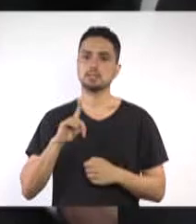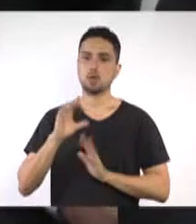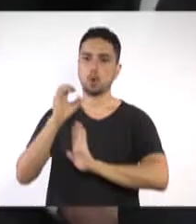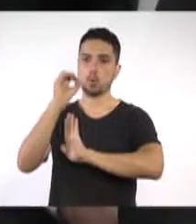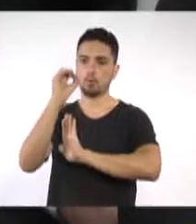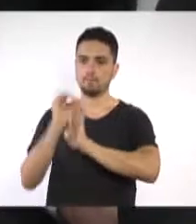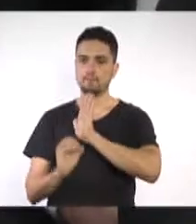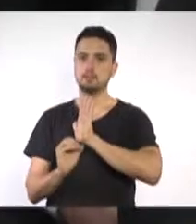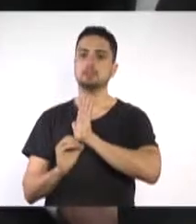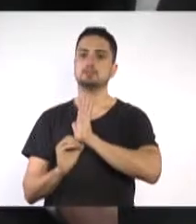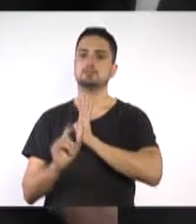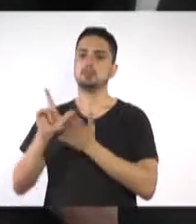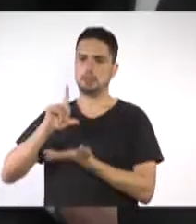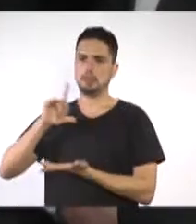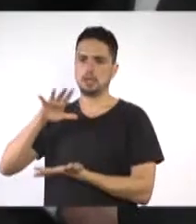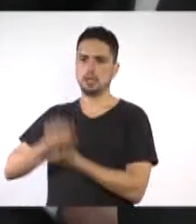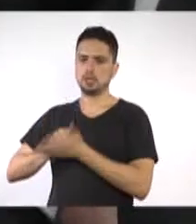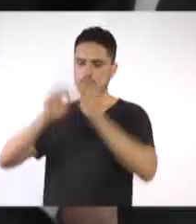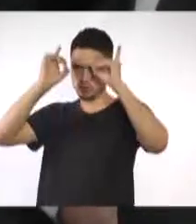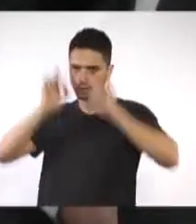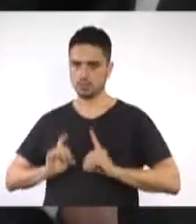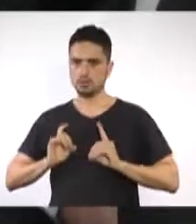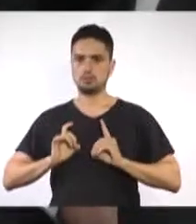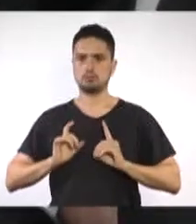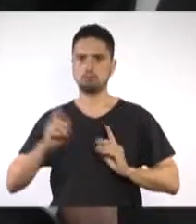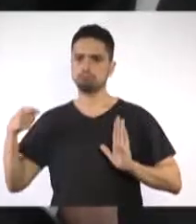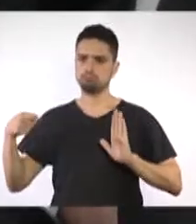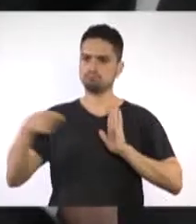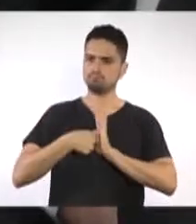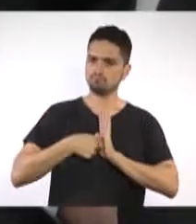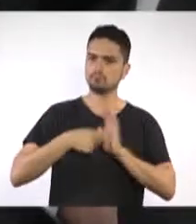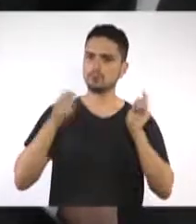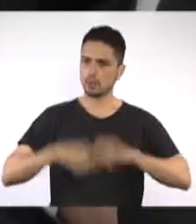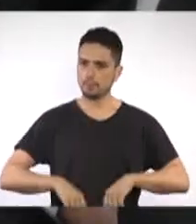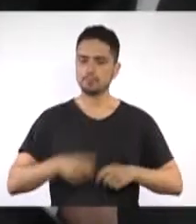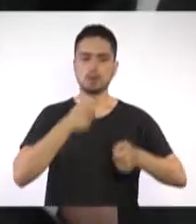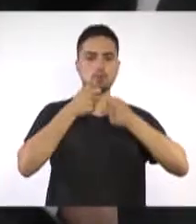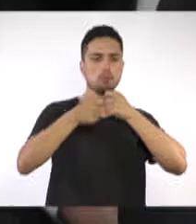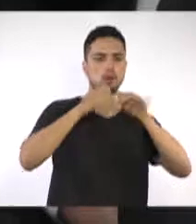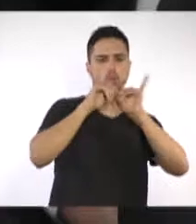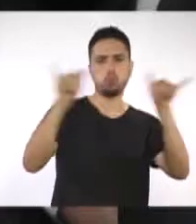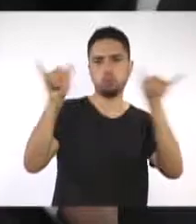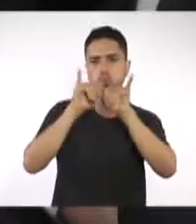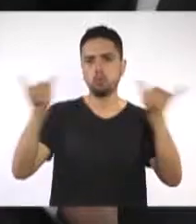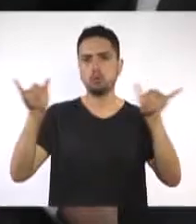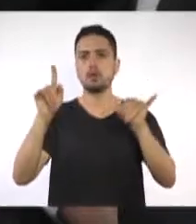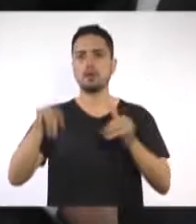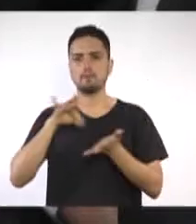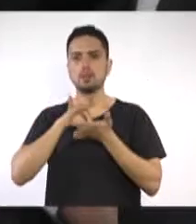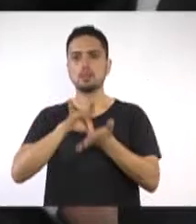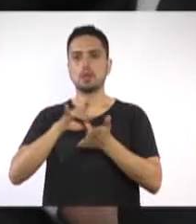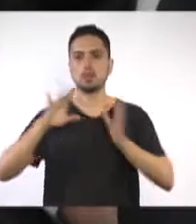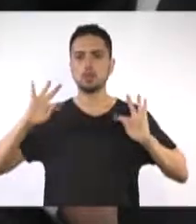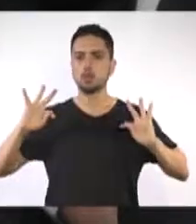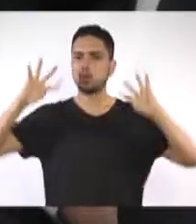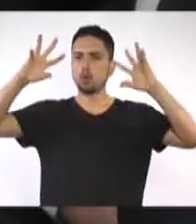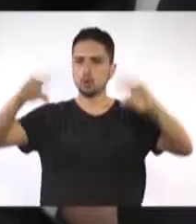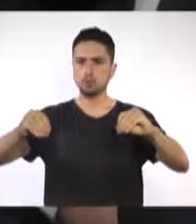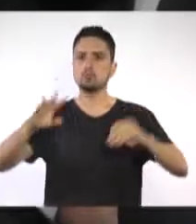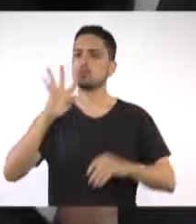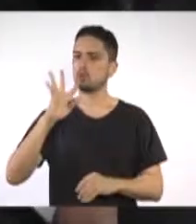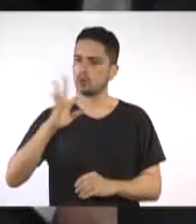fato é um fato notório, foi amplamente divulgado pela imprensa, foi publicizado, porque a